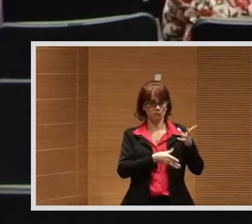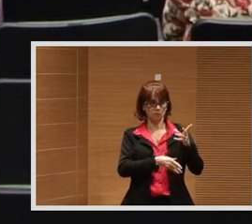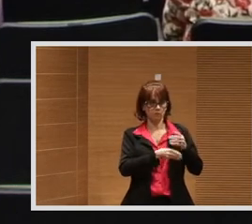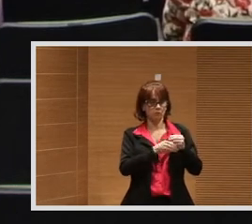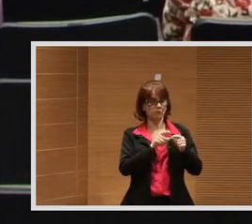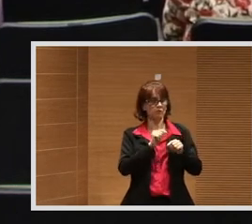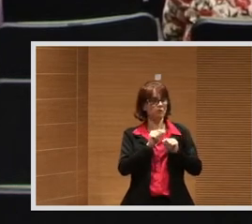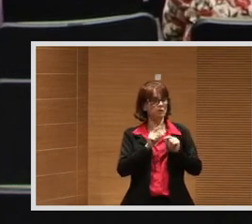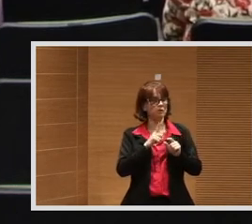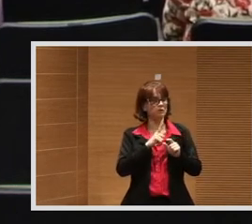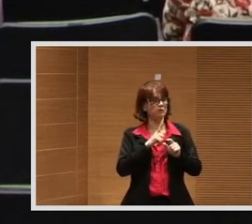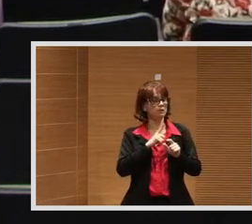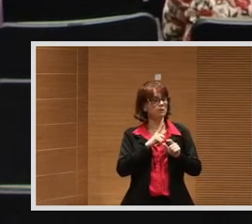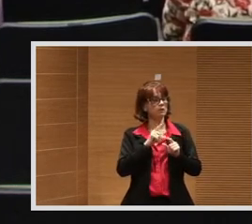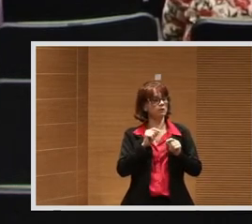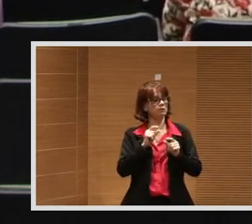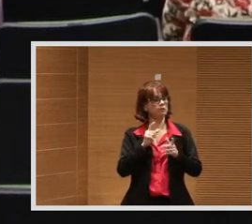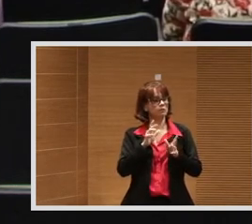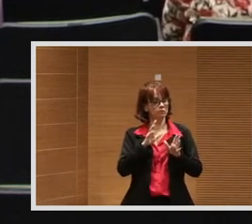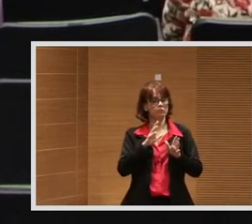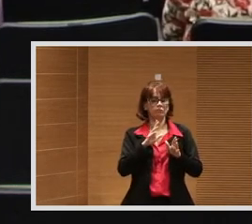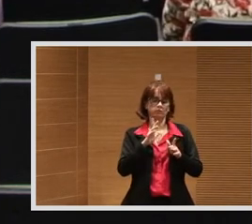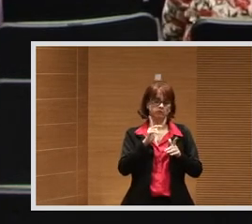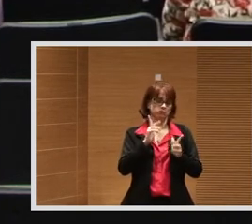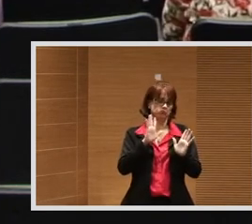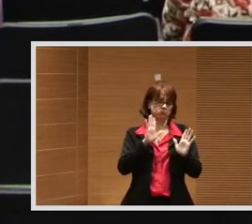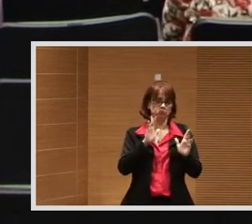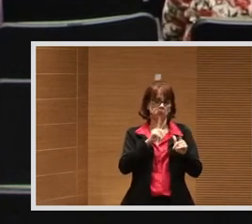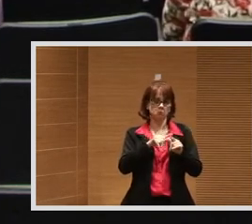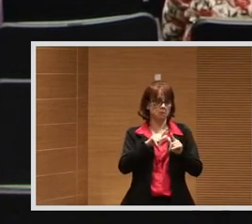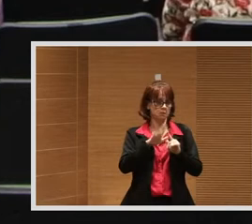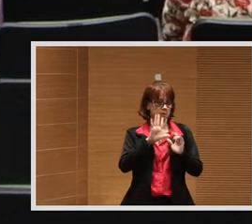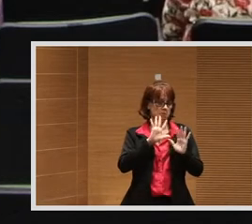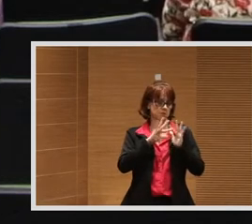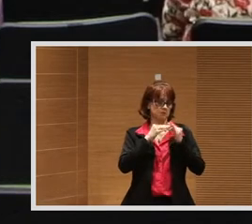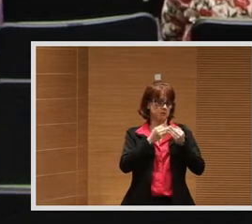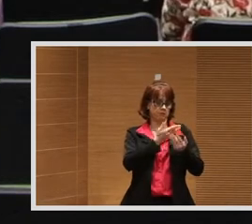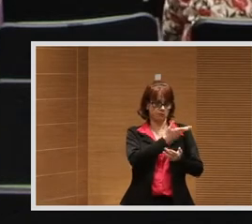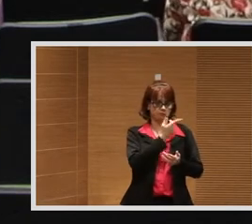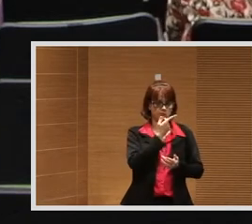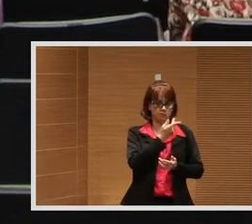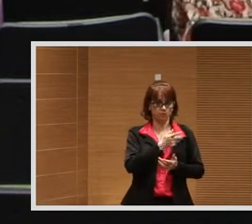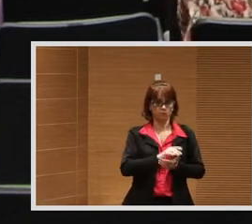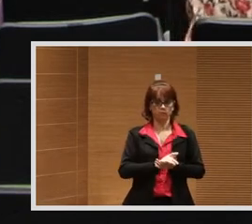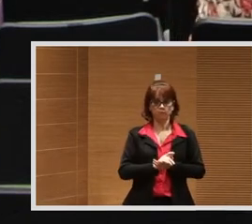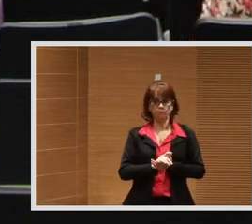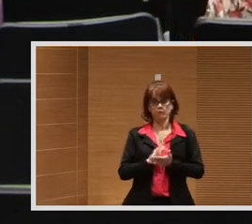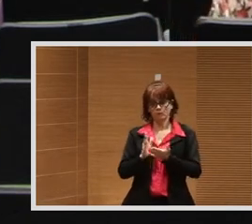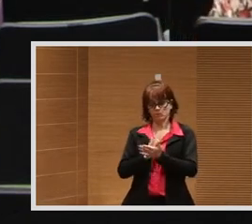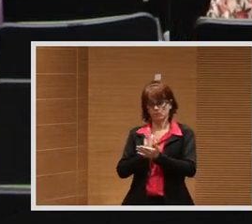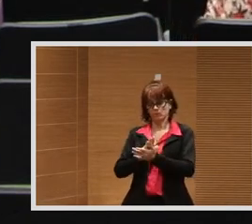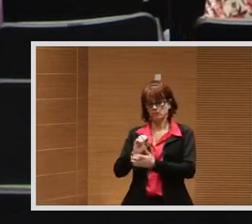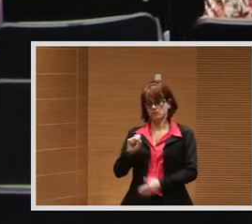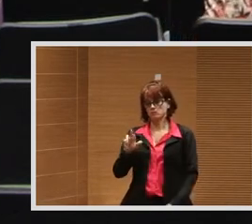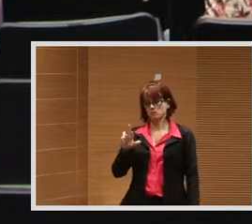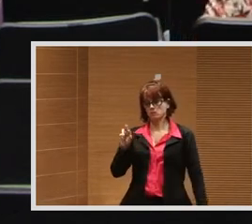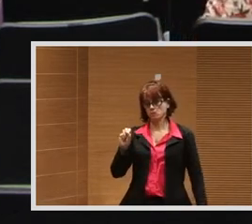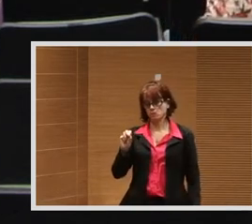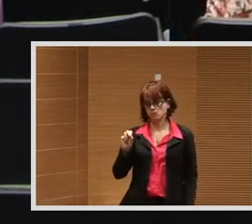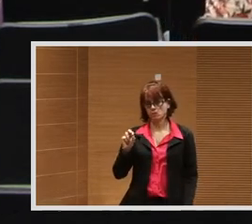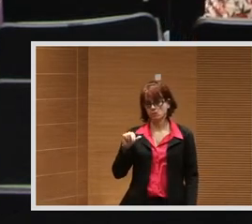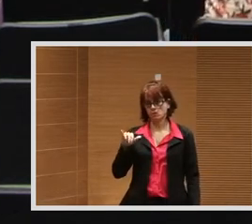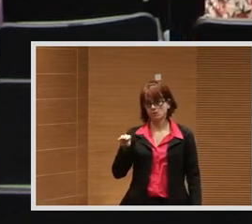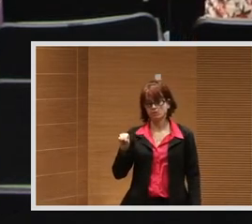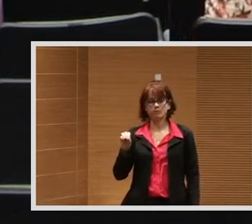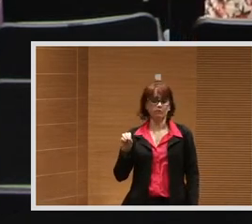resolve uma situação de família lá e tal. O livro do Saulo Ramos, não vou me estender,